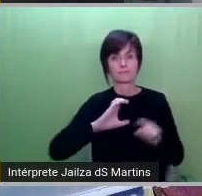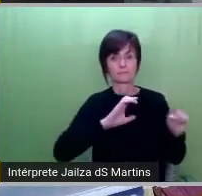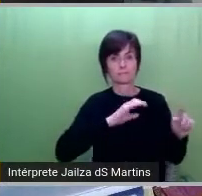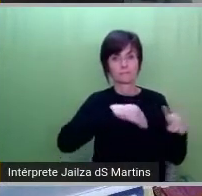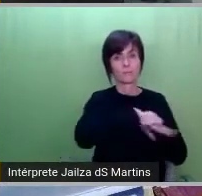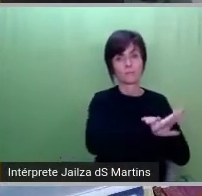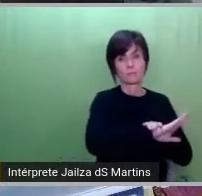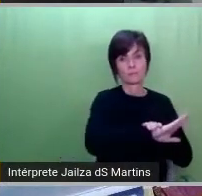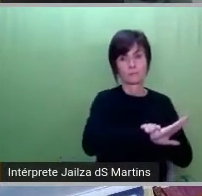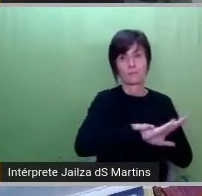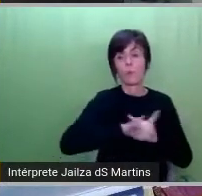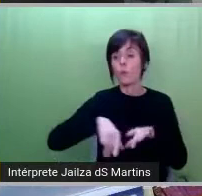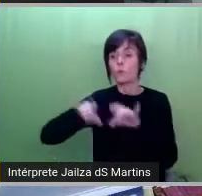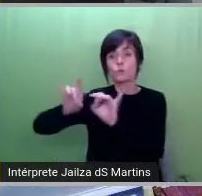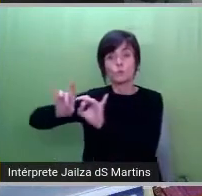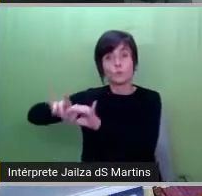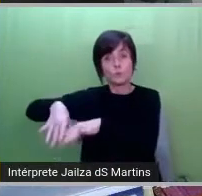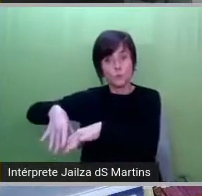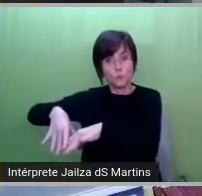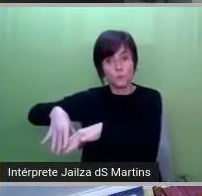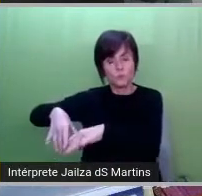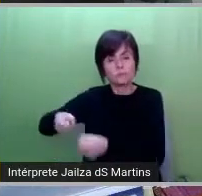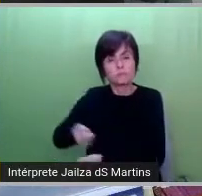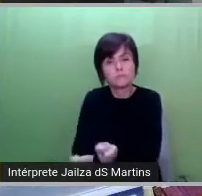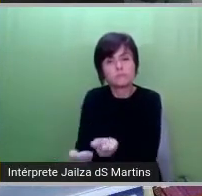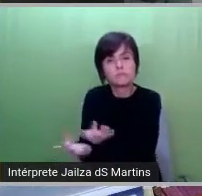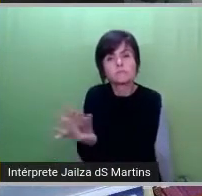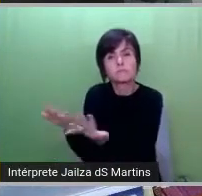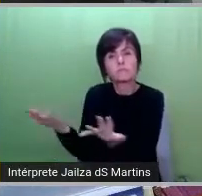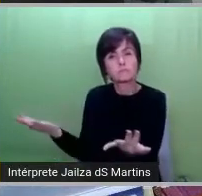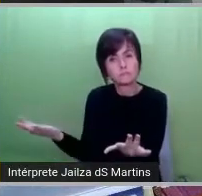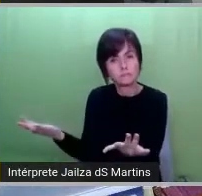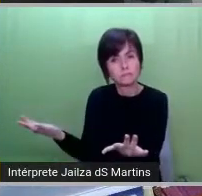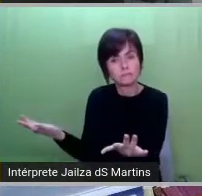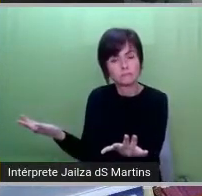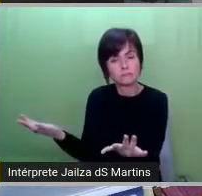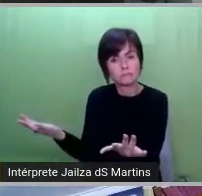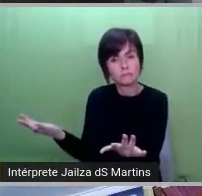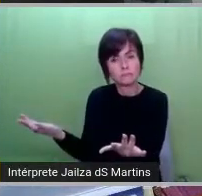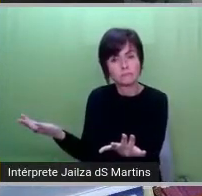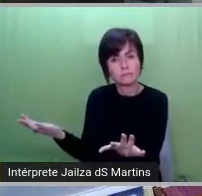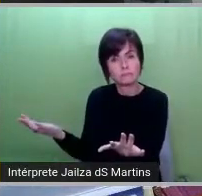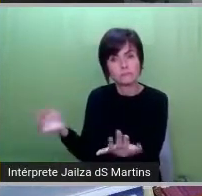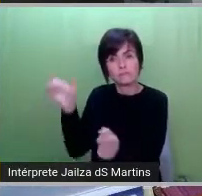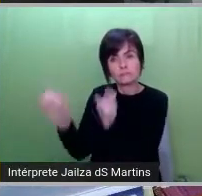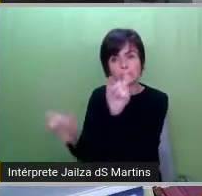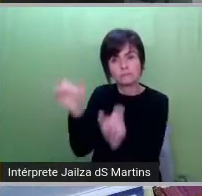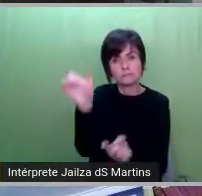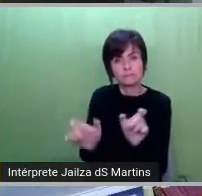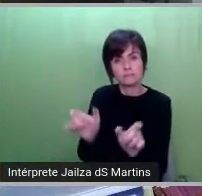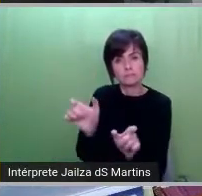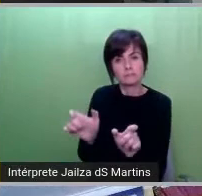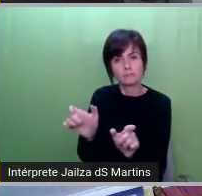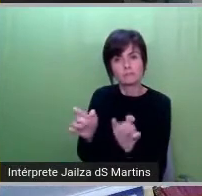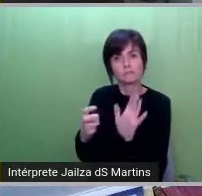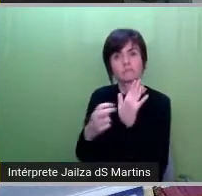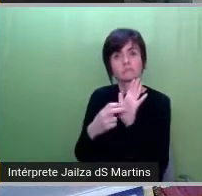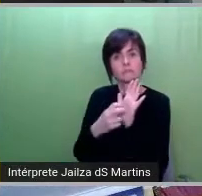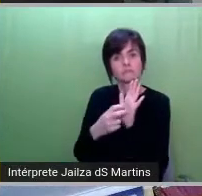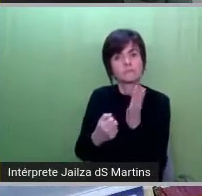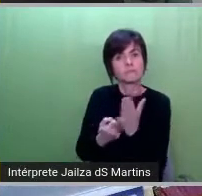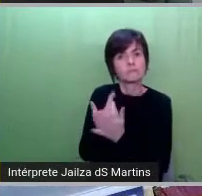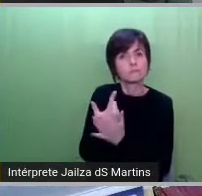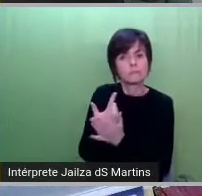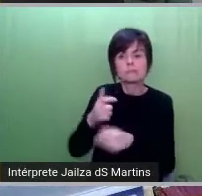O resto vai ser distribuído entre aqueles aplicadores que vão aplicar em títulos públicos num prazo